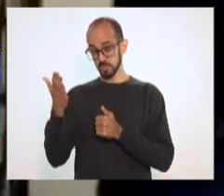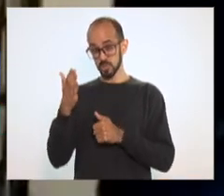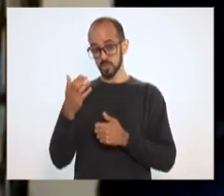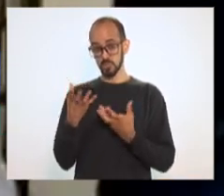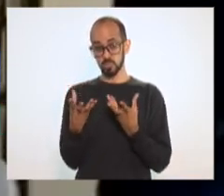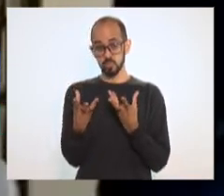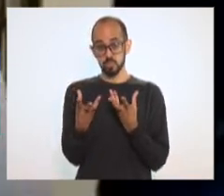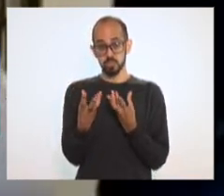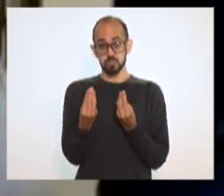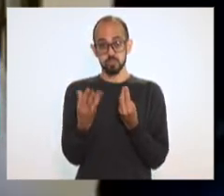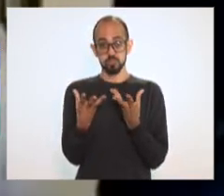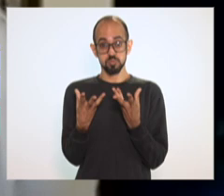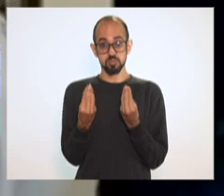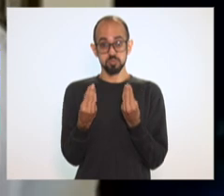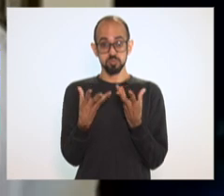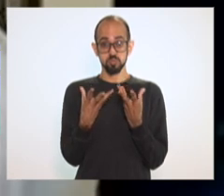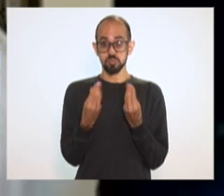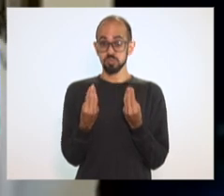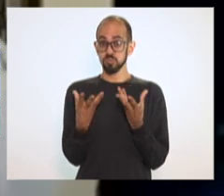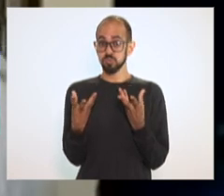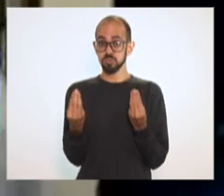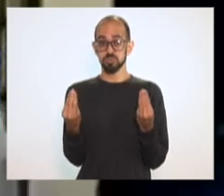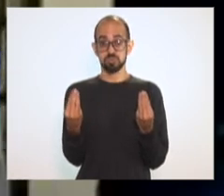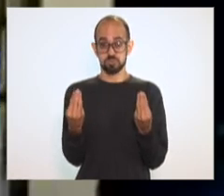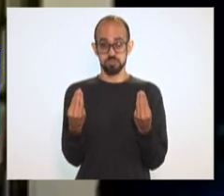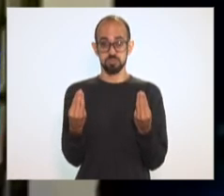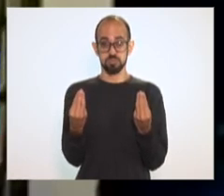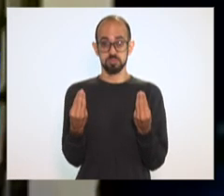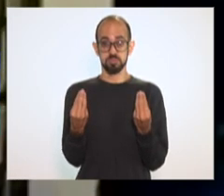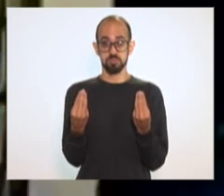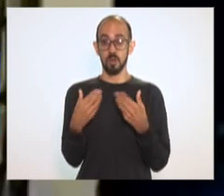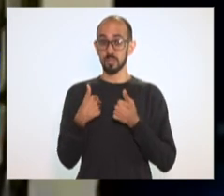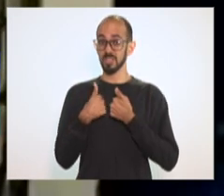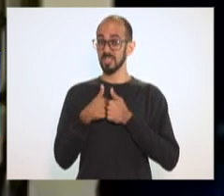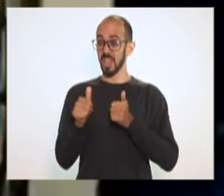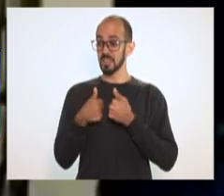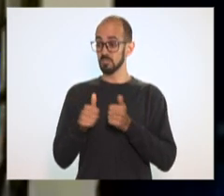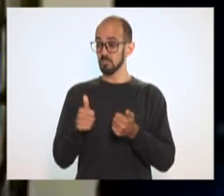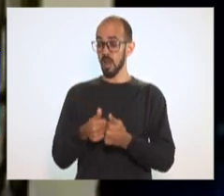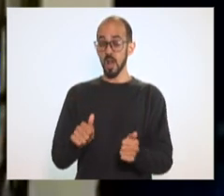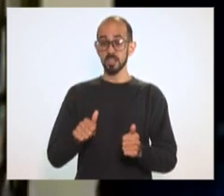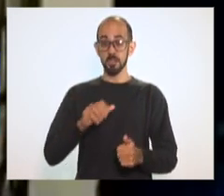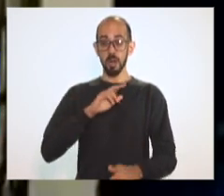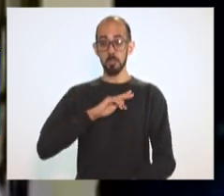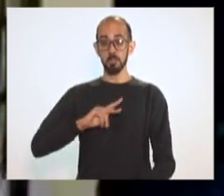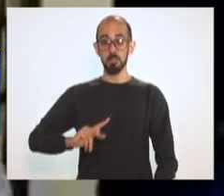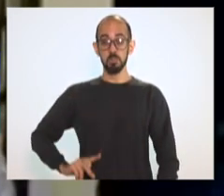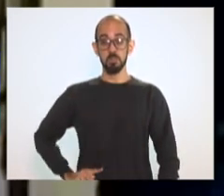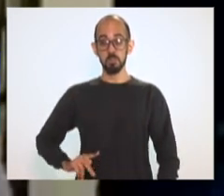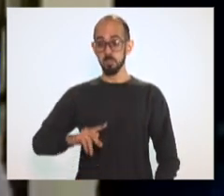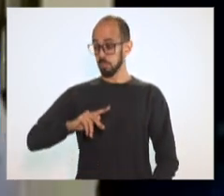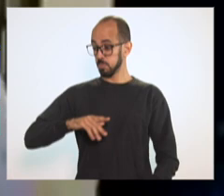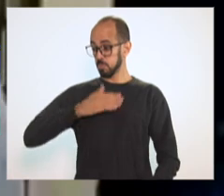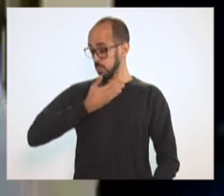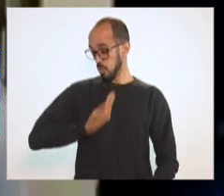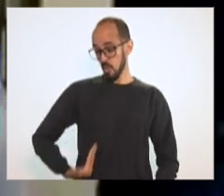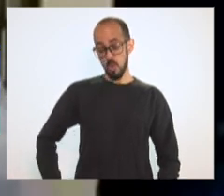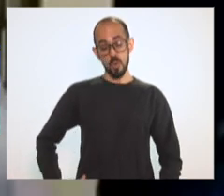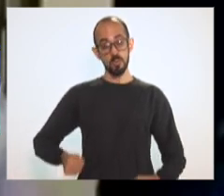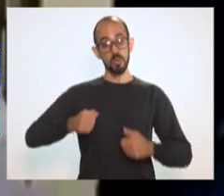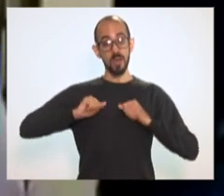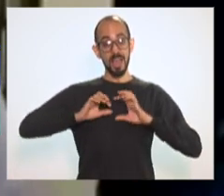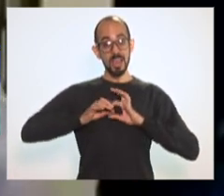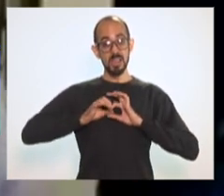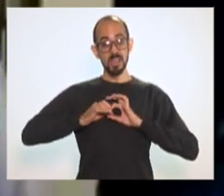públicos do rio de janeiro porque transporte é público é bom que se entenda isso eu já falei a